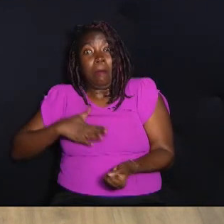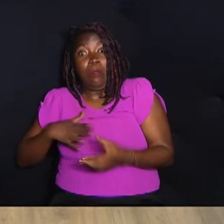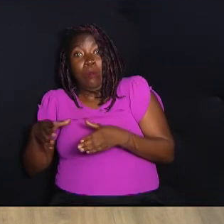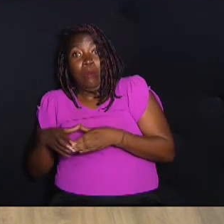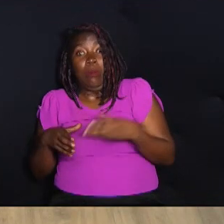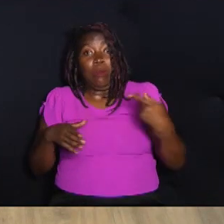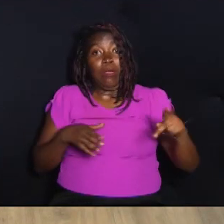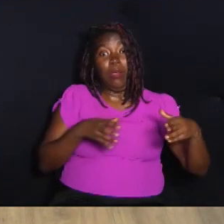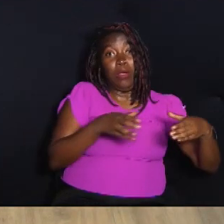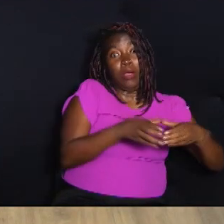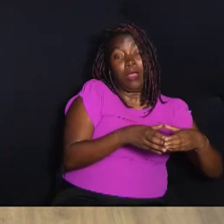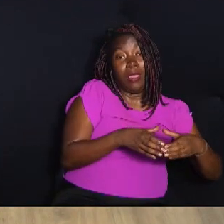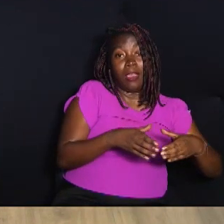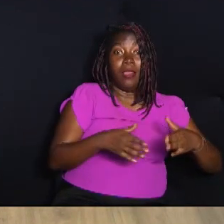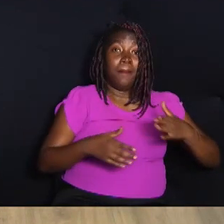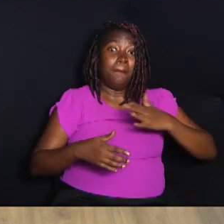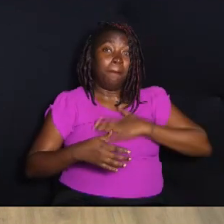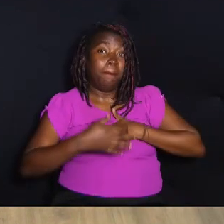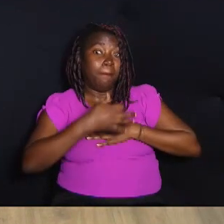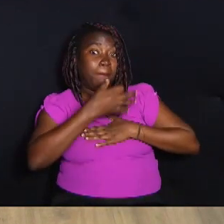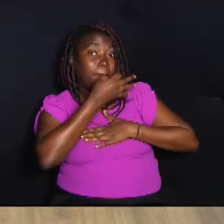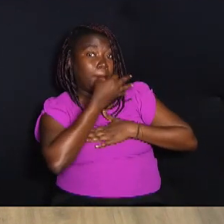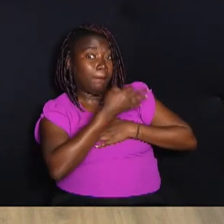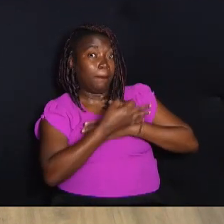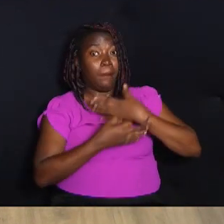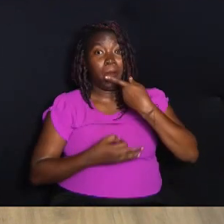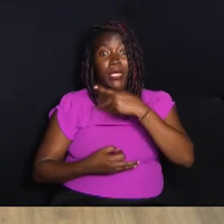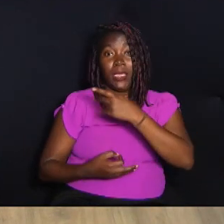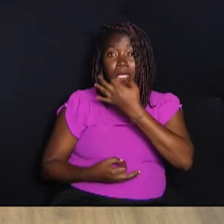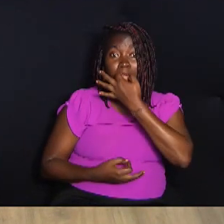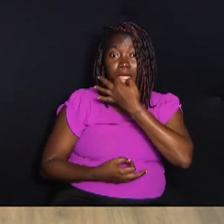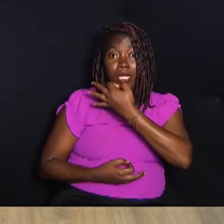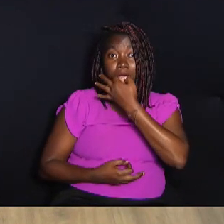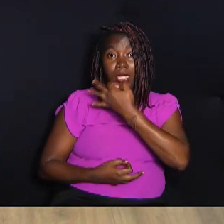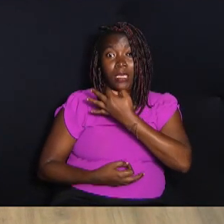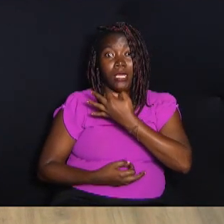grupo, a minha opção com a sua opção,